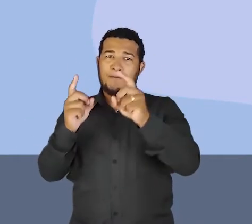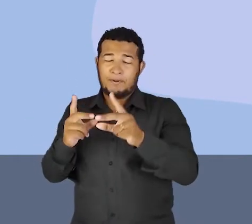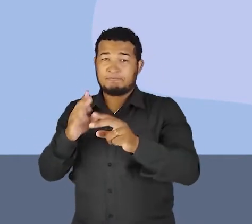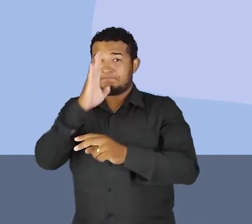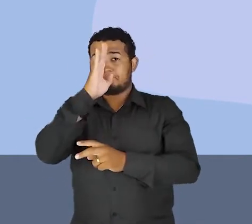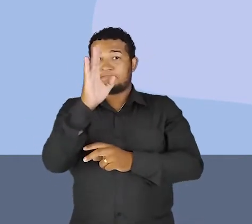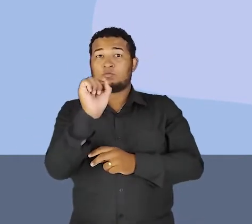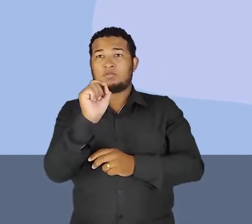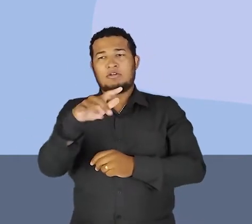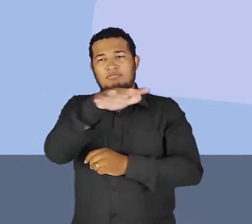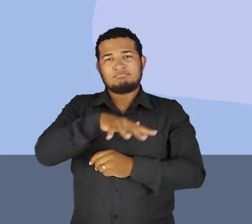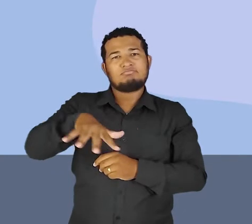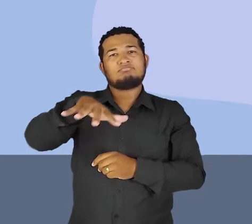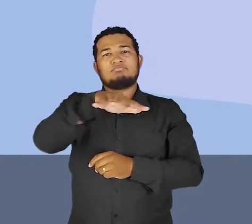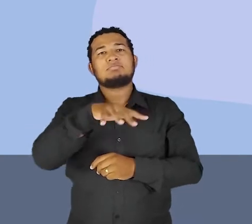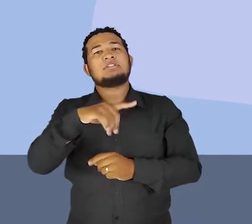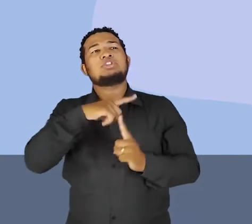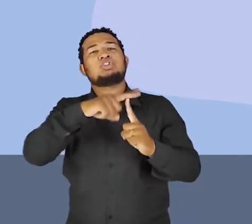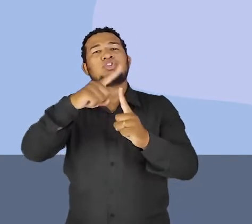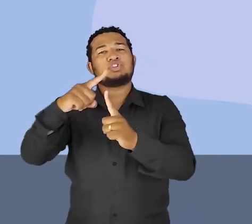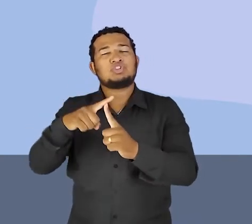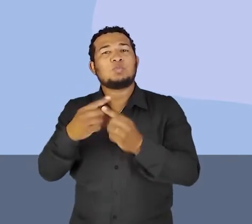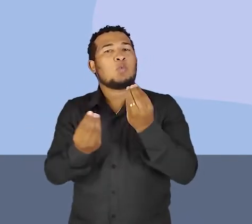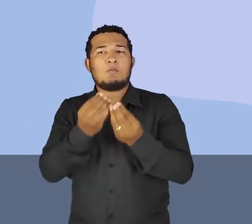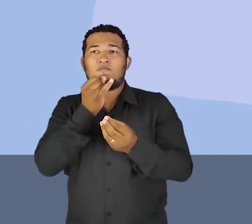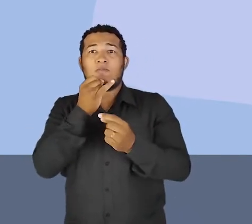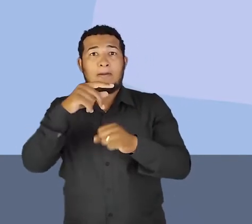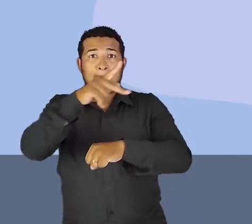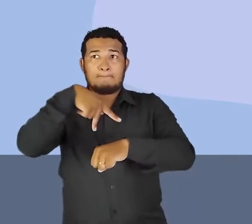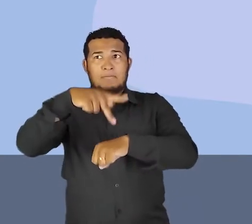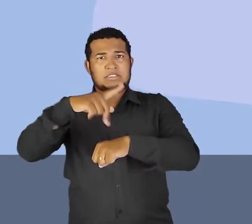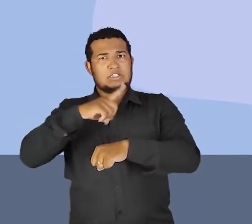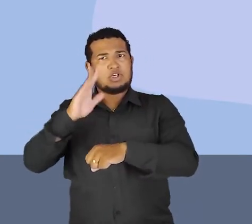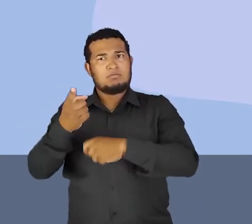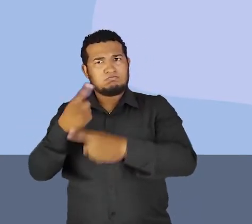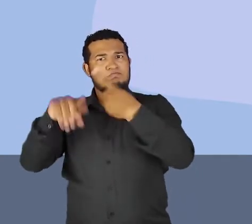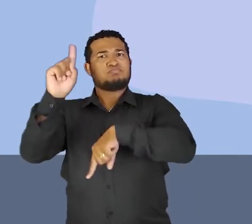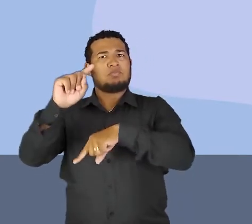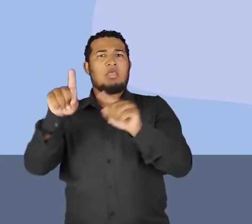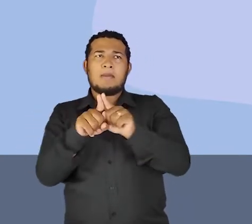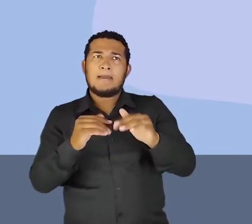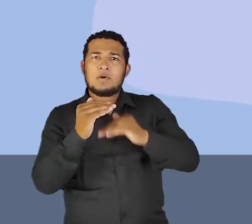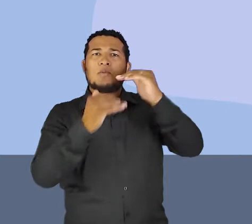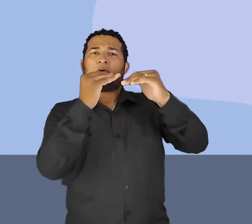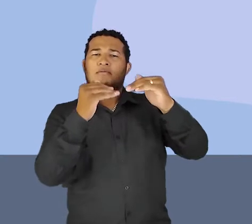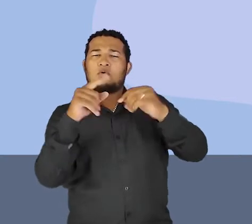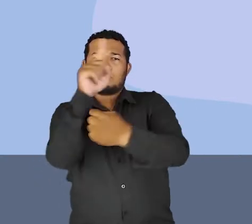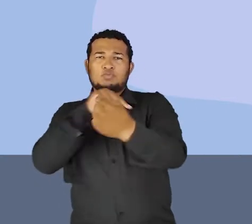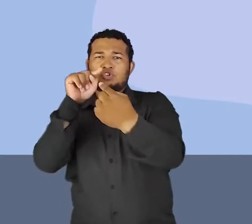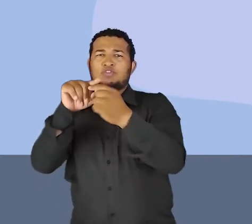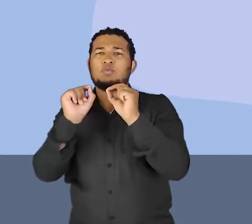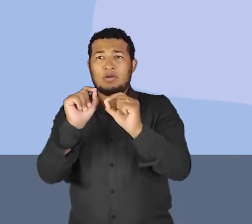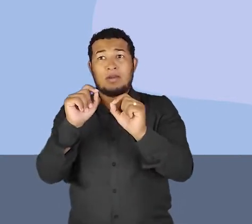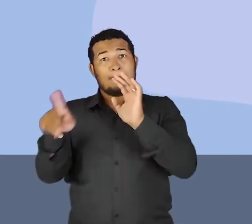é desenvolvida esse tipo de agricultura em países desenvolvidos e emergentes. E tem como objetivo